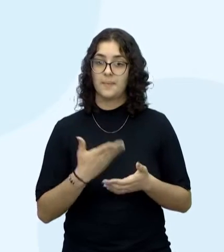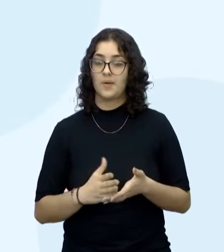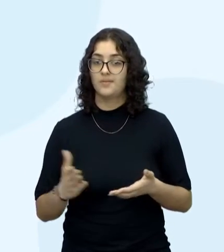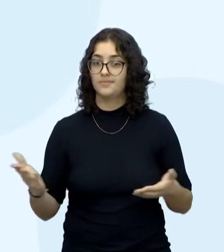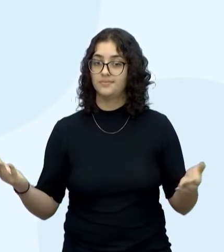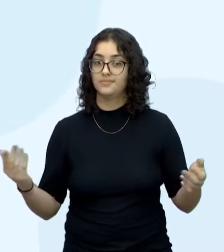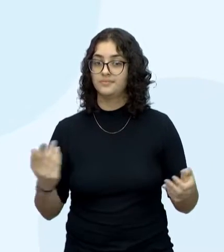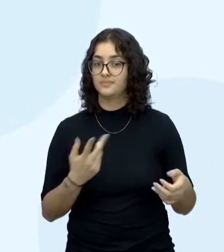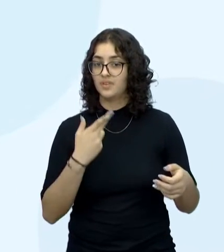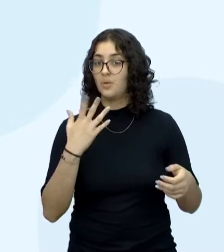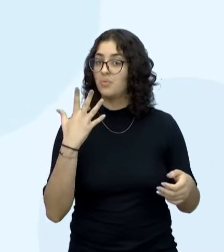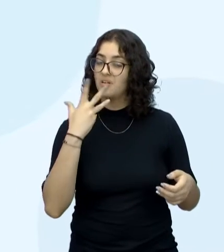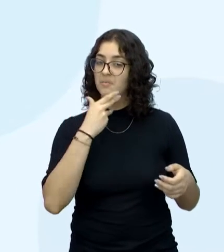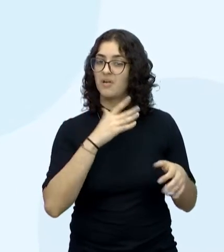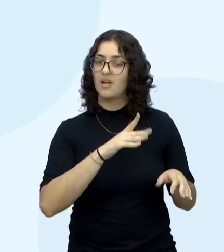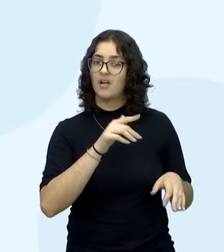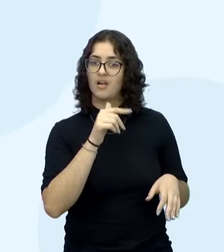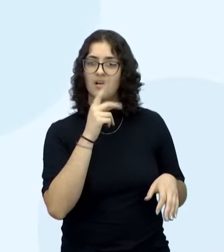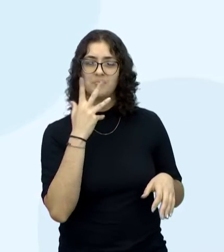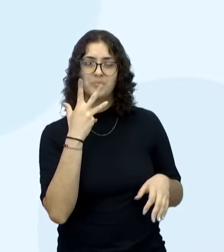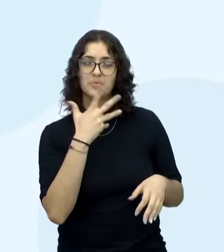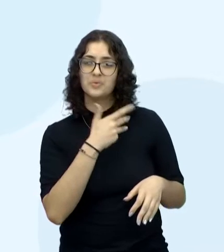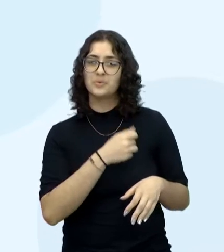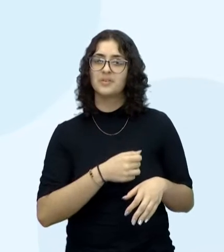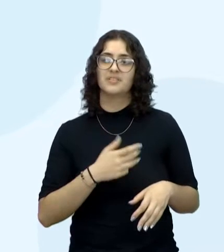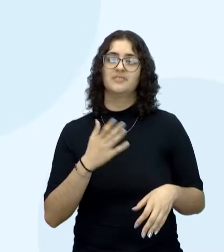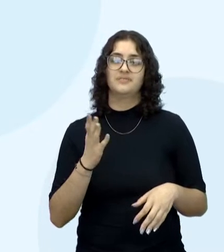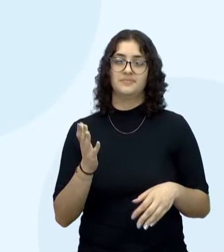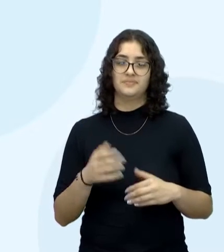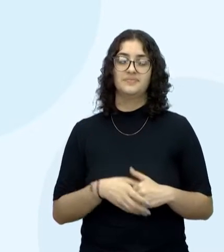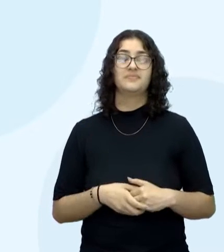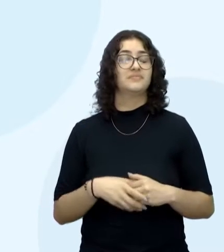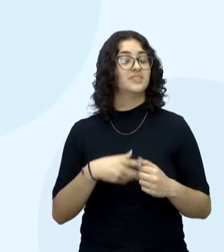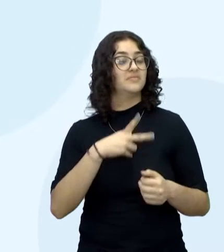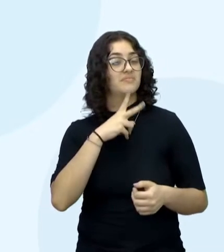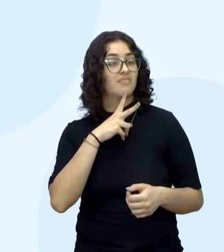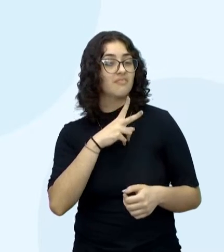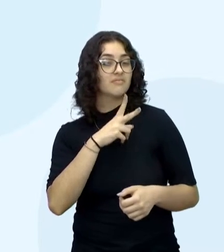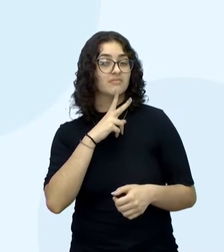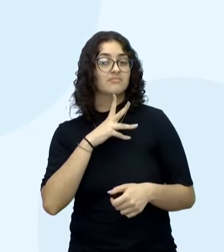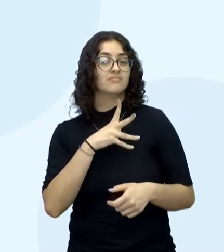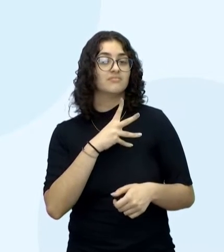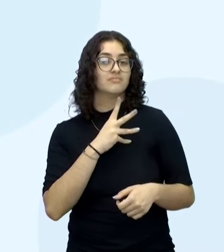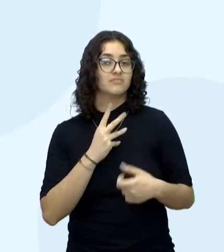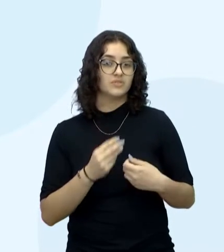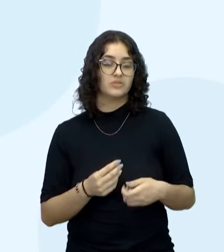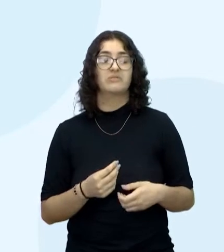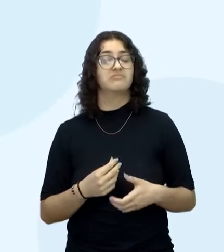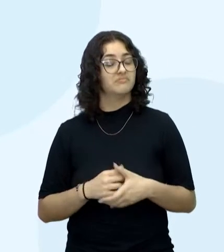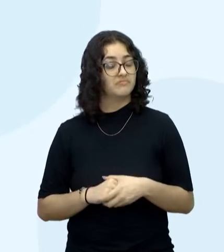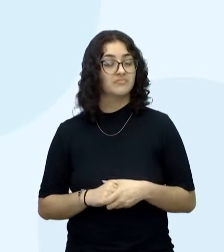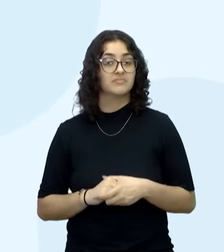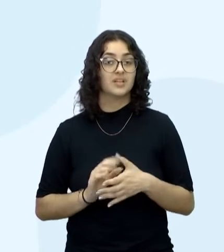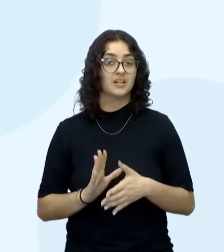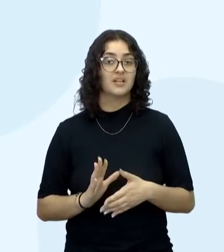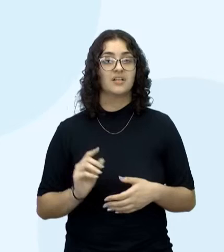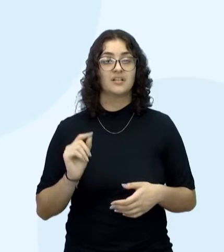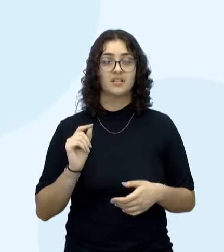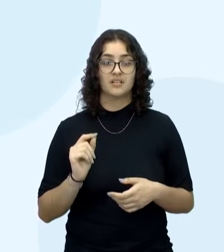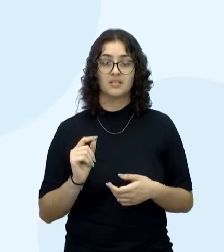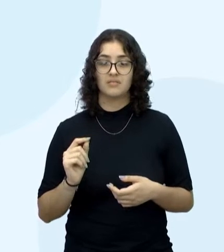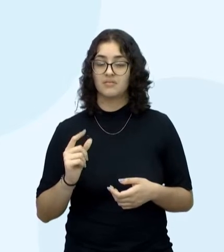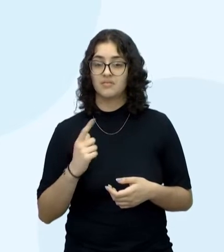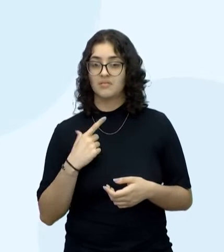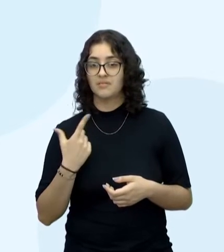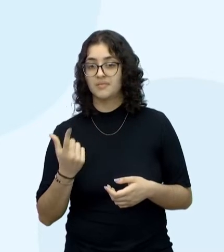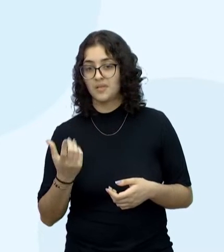até parece bonito, olha quanta alga, que lago bonito, tá tão verde, simpático. Mas provavelmente esse lago aí não tem